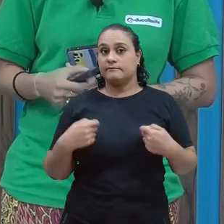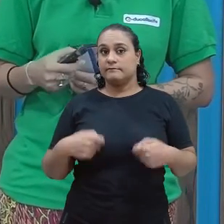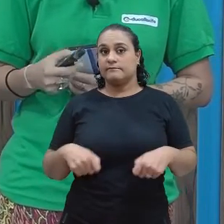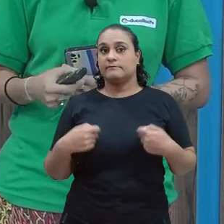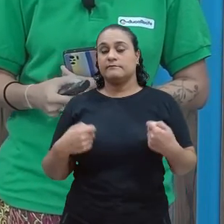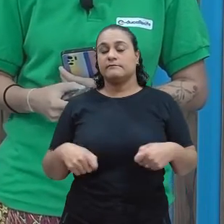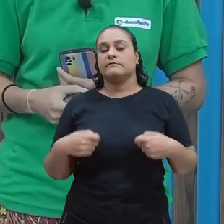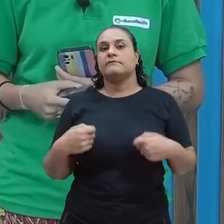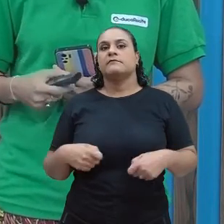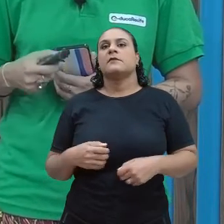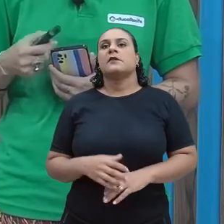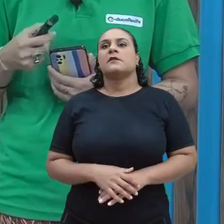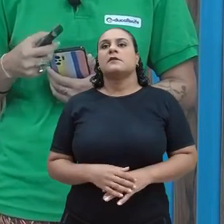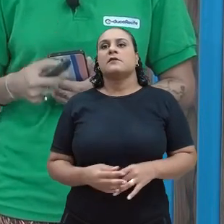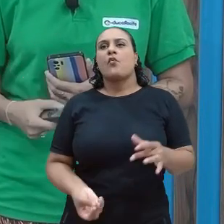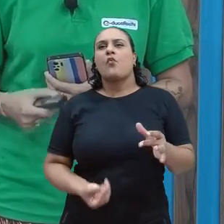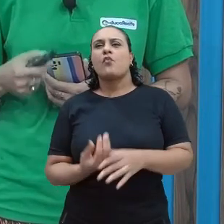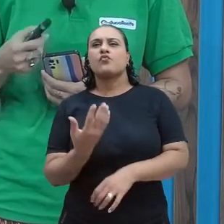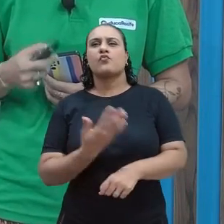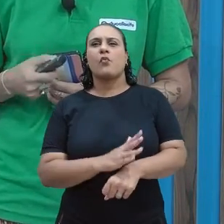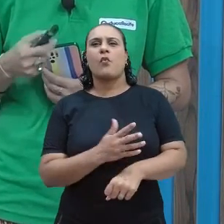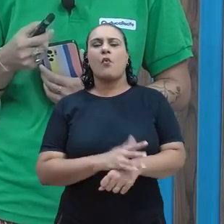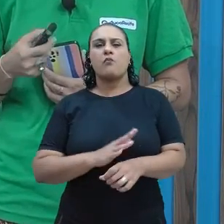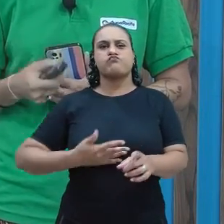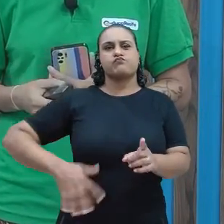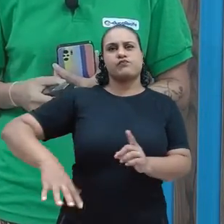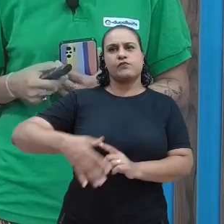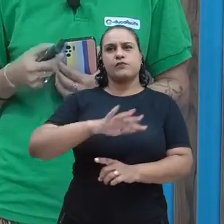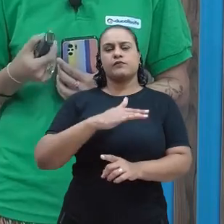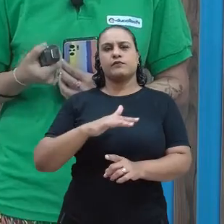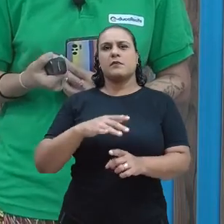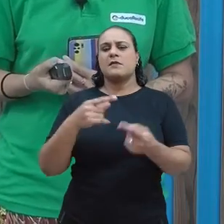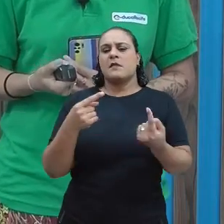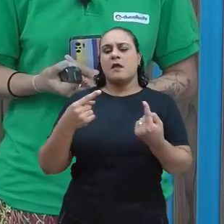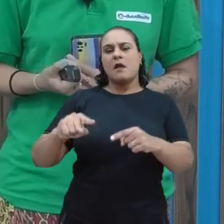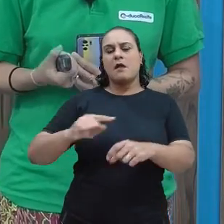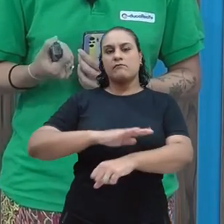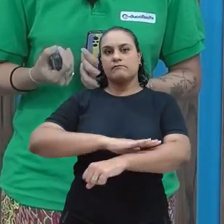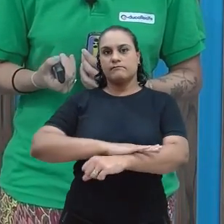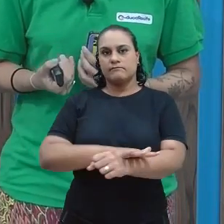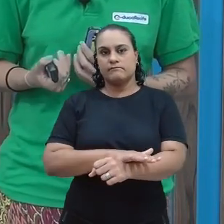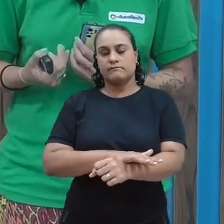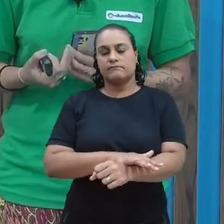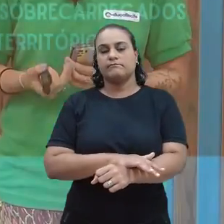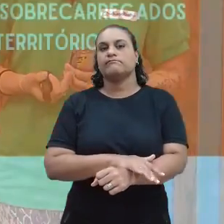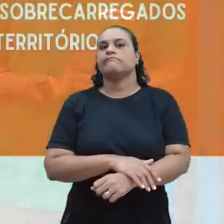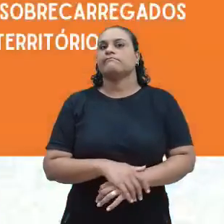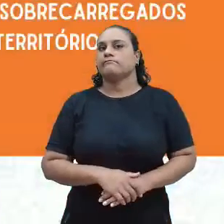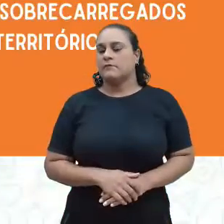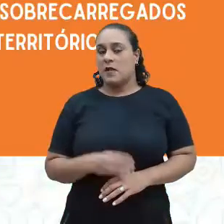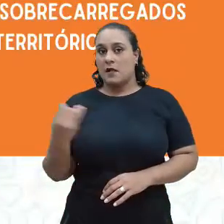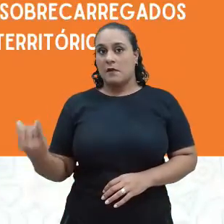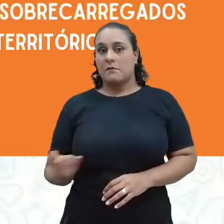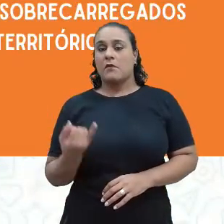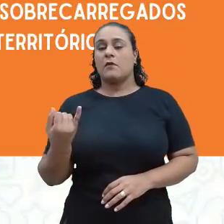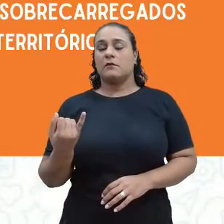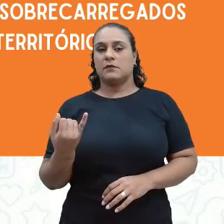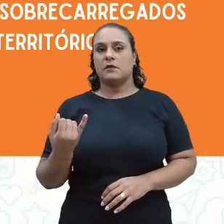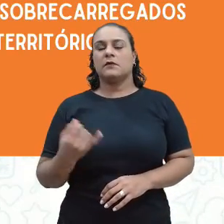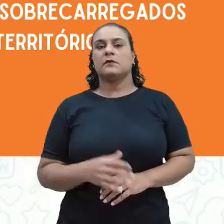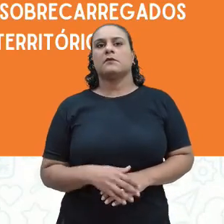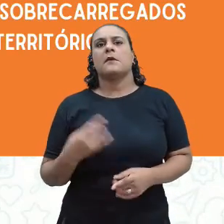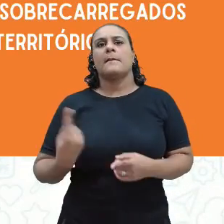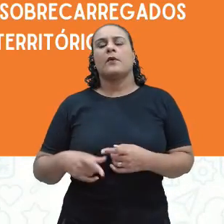uma atuação ambientalista que seja antirracista. Eu estou frisando isso porque isso também inclui, né,